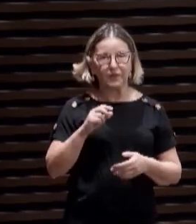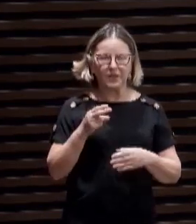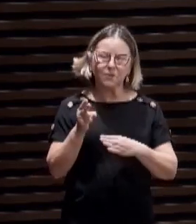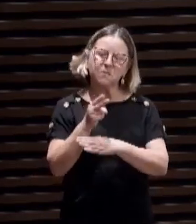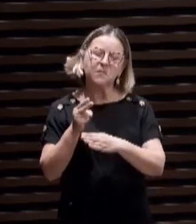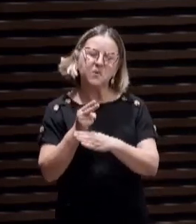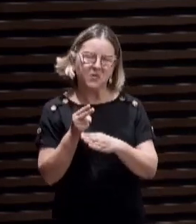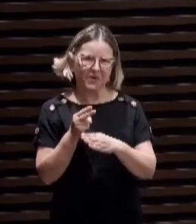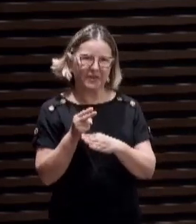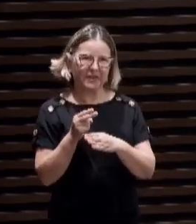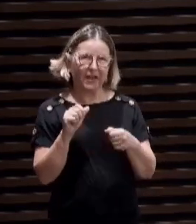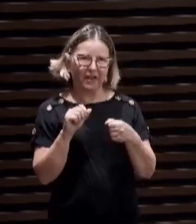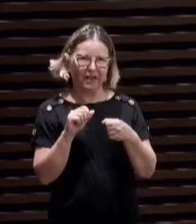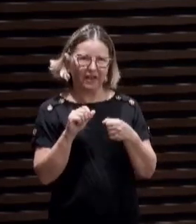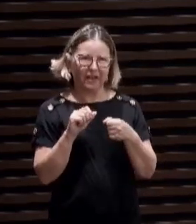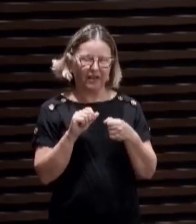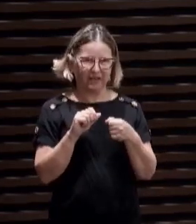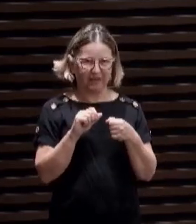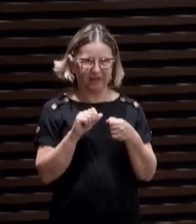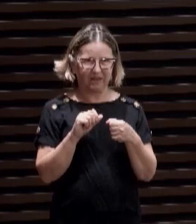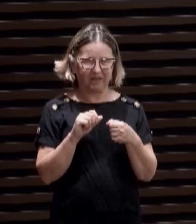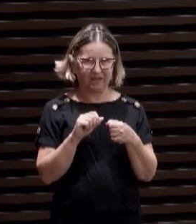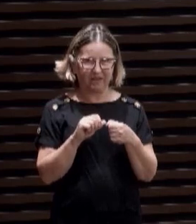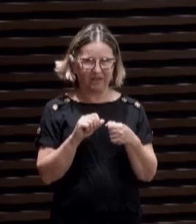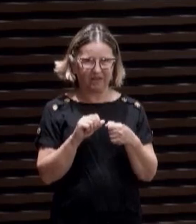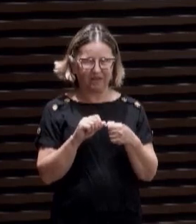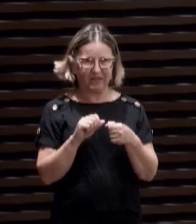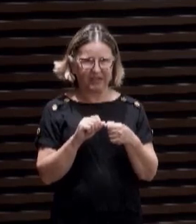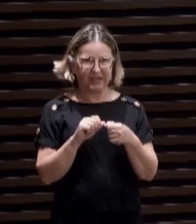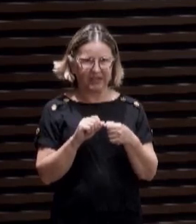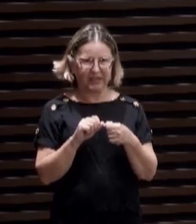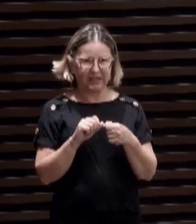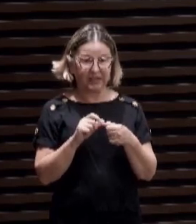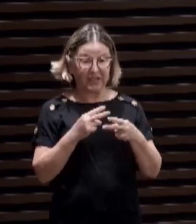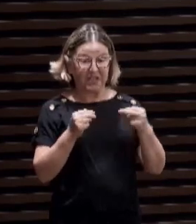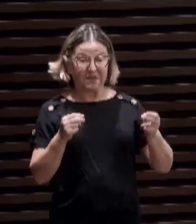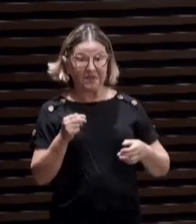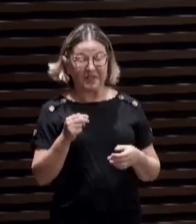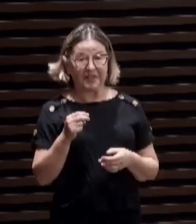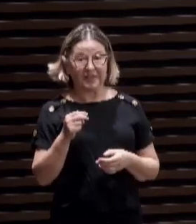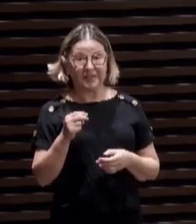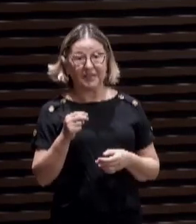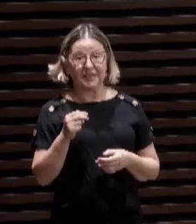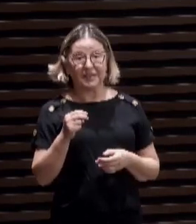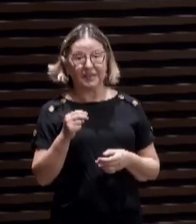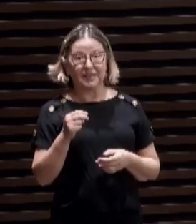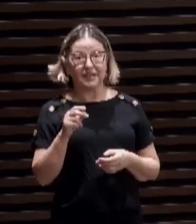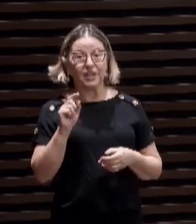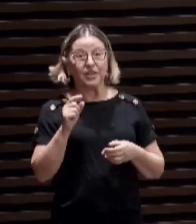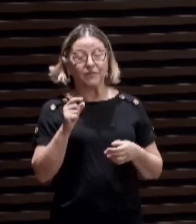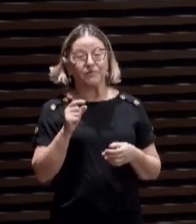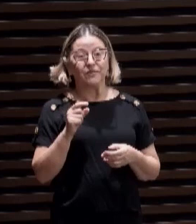realização, esse tem sido o alvo, realização rápida, instantânea das suas vontades,